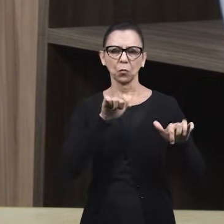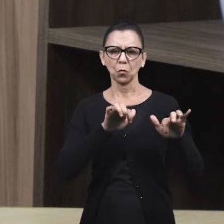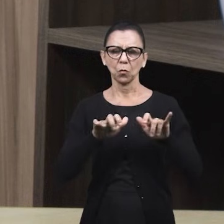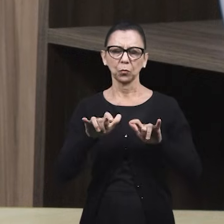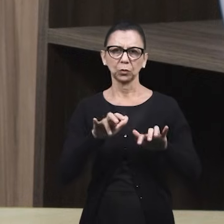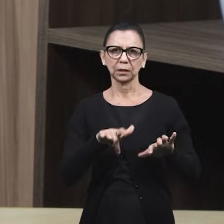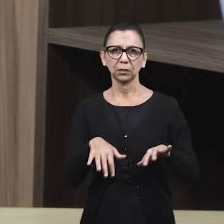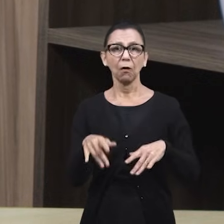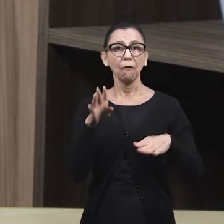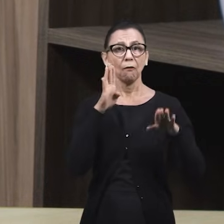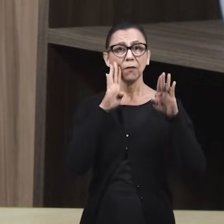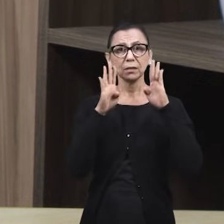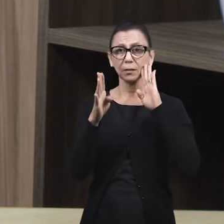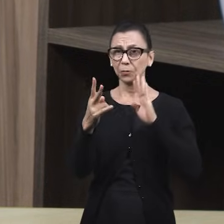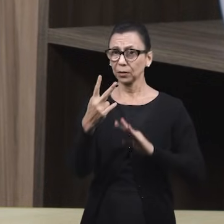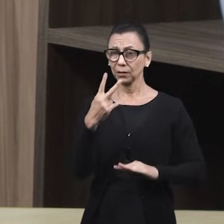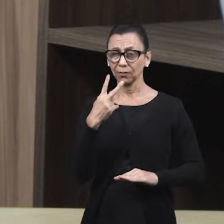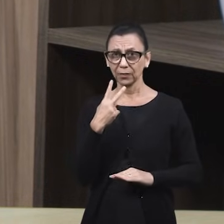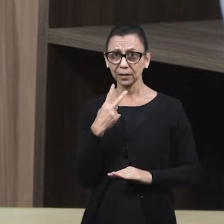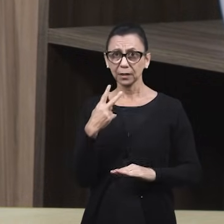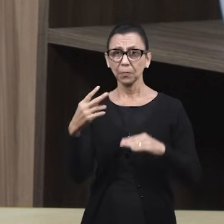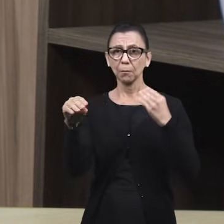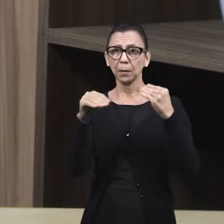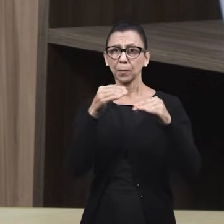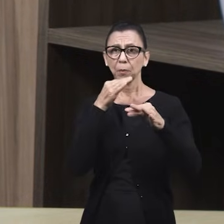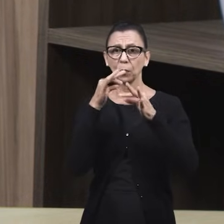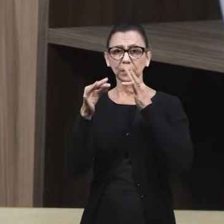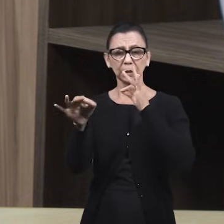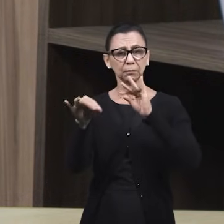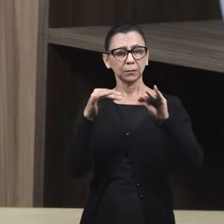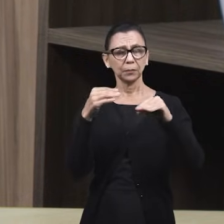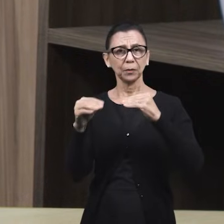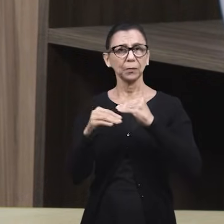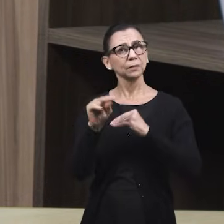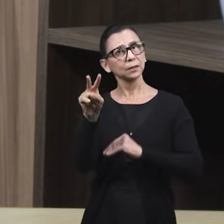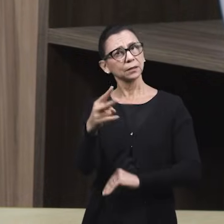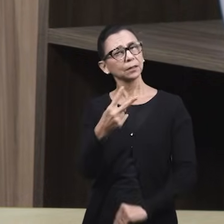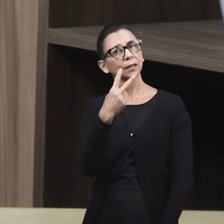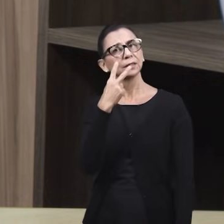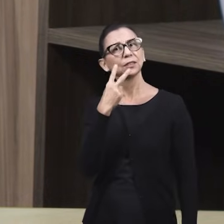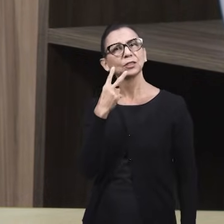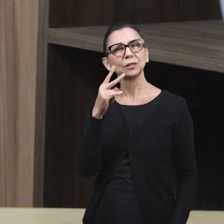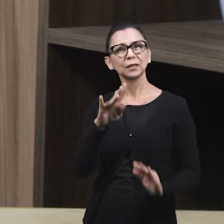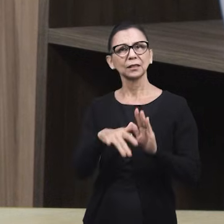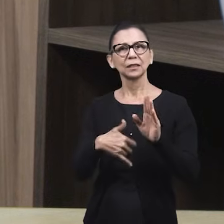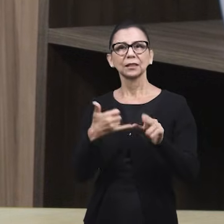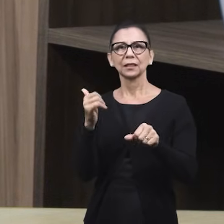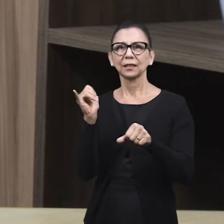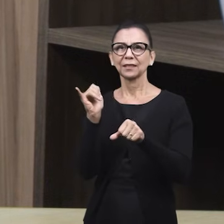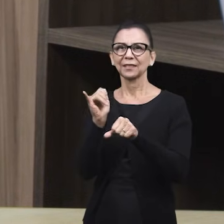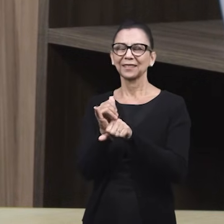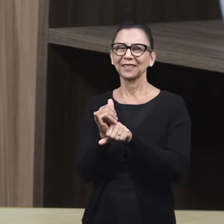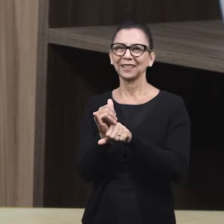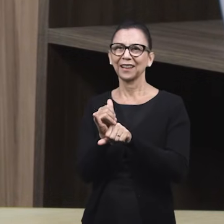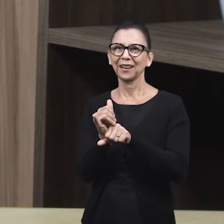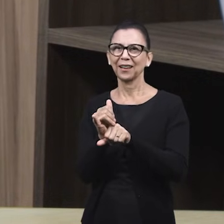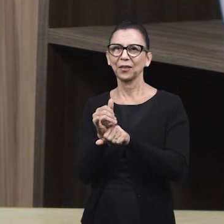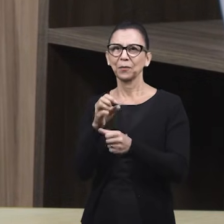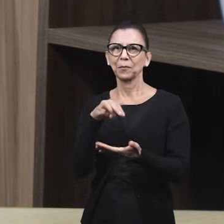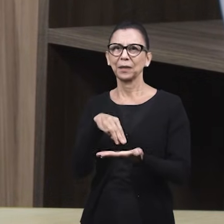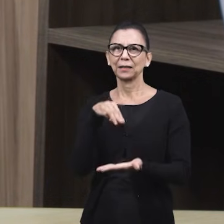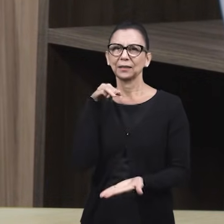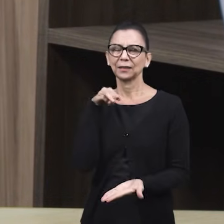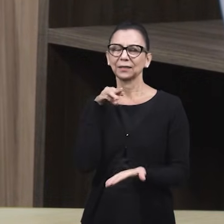está nos vendo pelo Facebook da Rádio Manaim, onde você pode colocar o seu comentário também, você que está nos assistindo pelo canal da Igreja